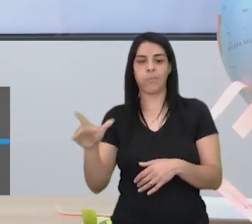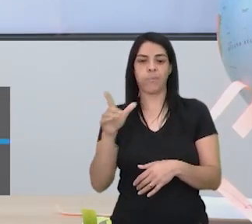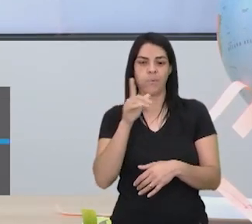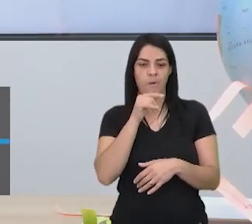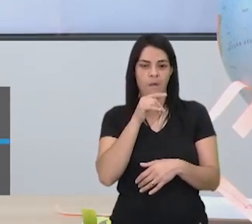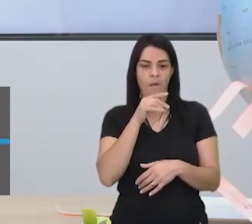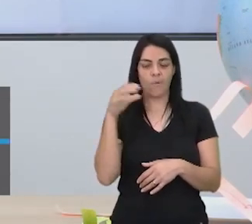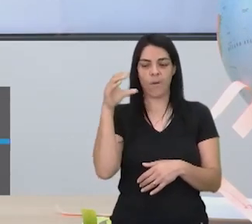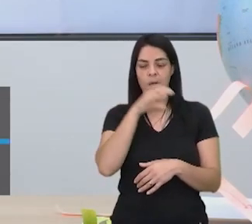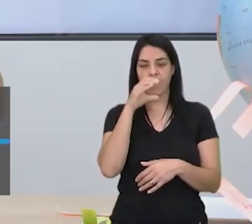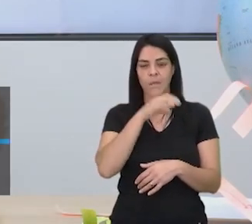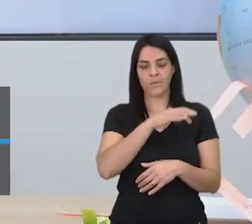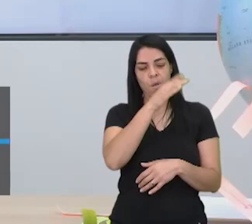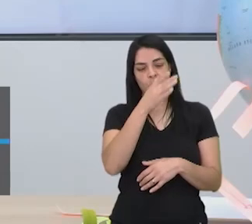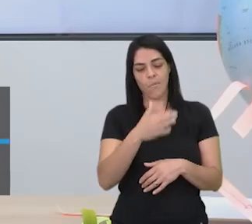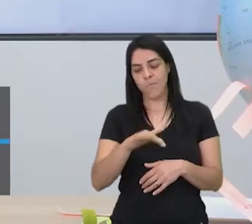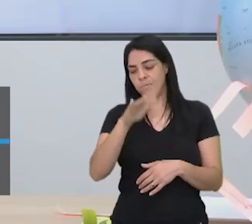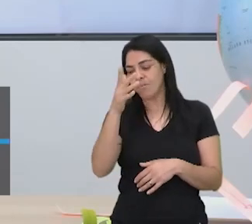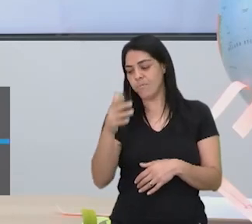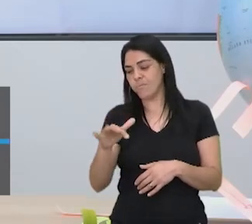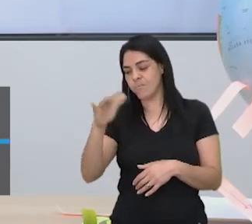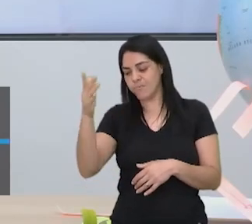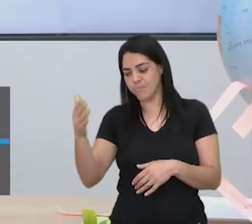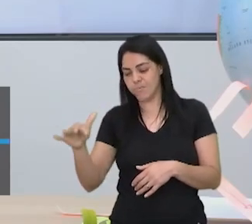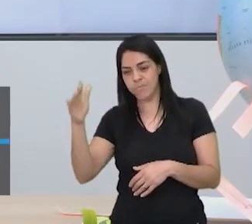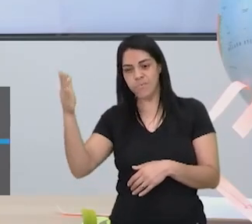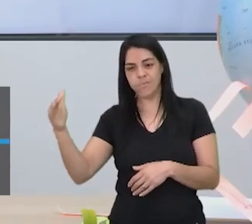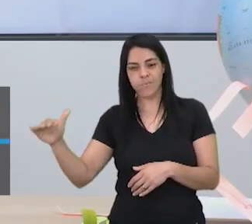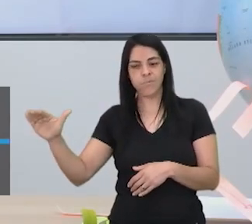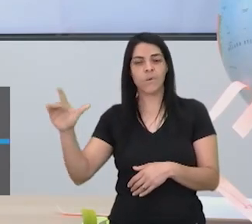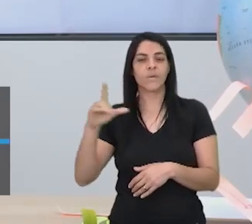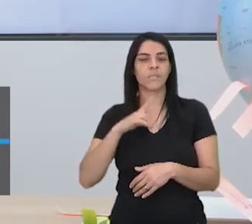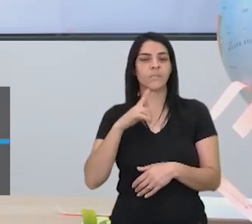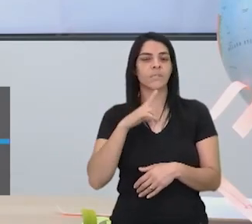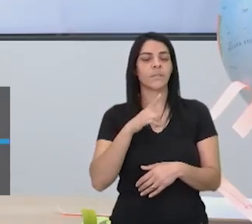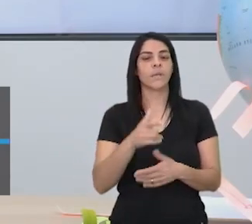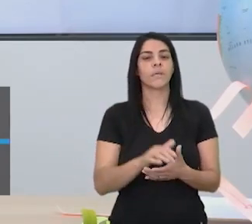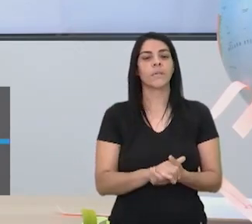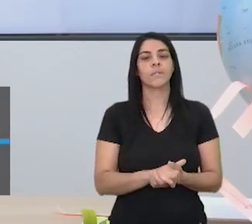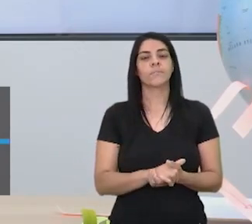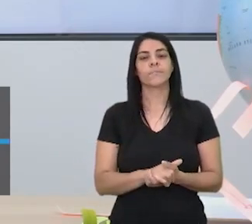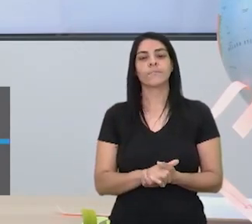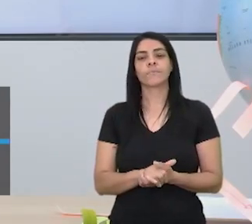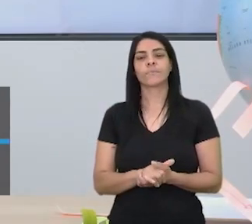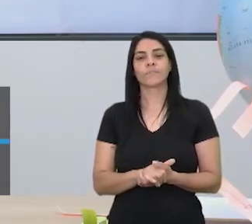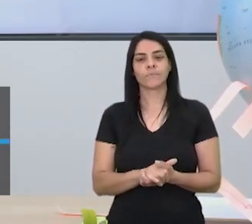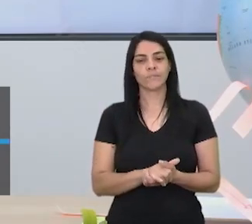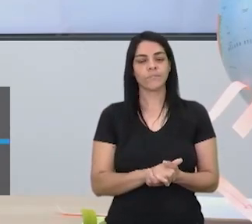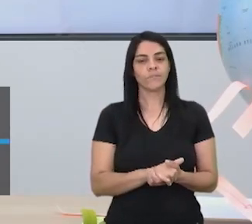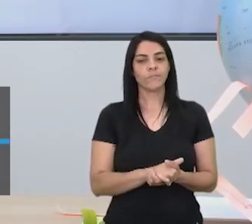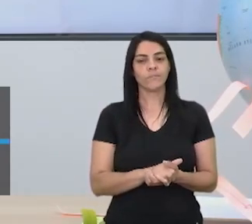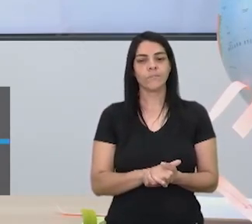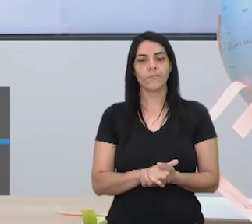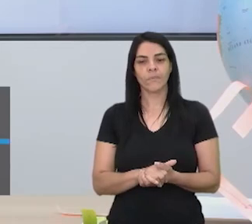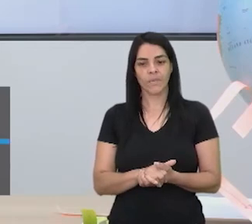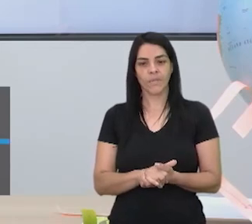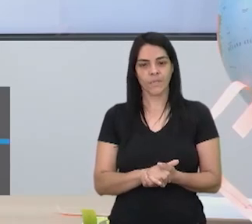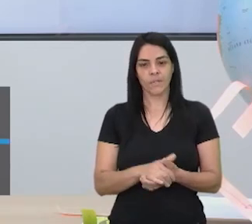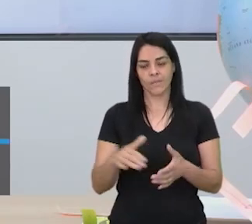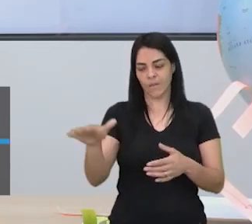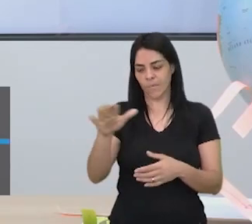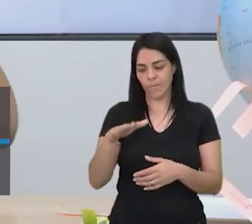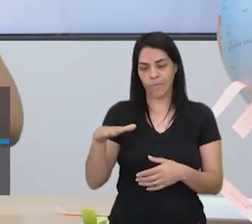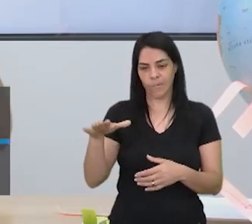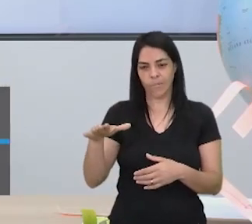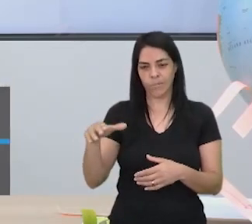superfície quente, onde você tem maior incidência da incidência de insolação, então maior irradiação do